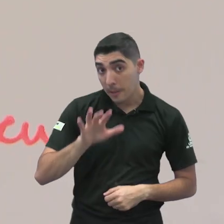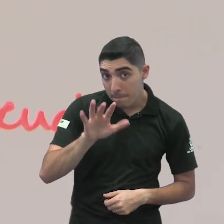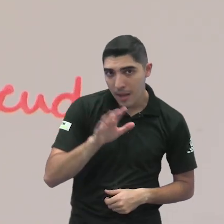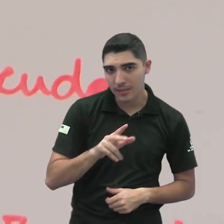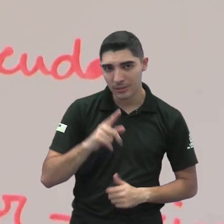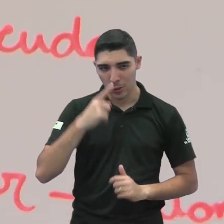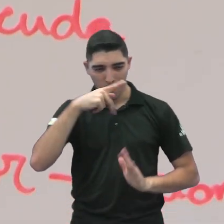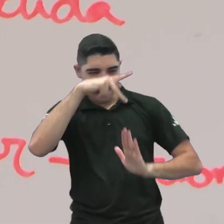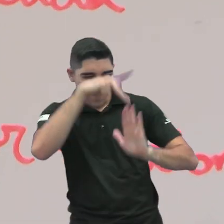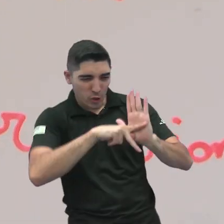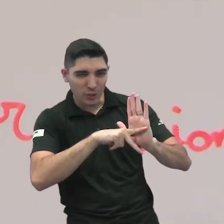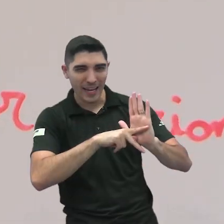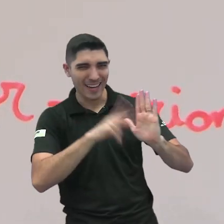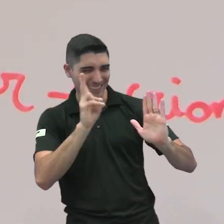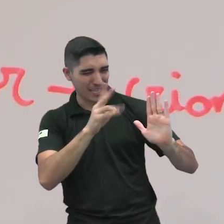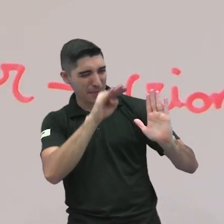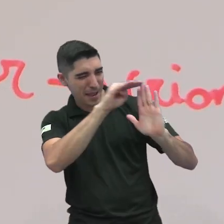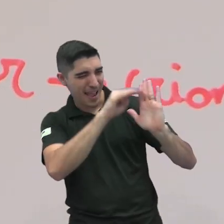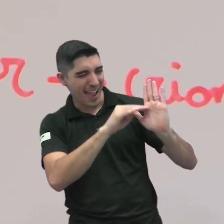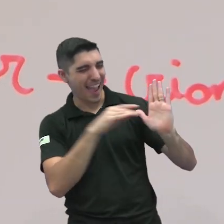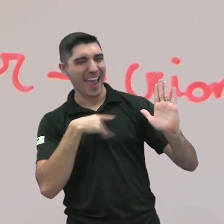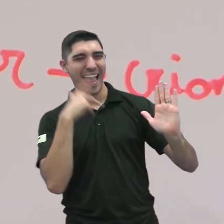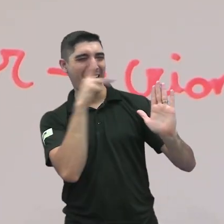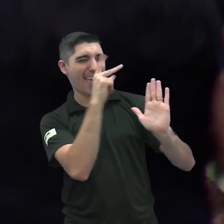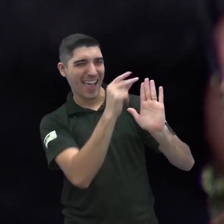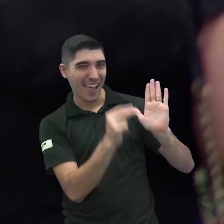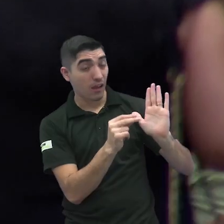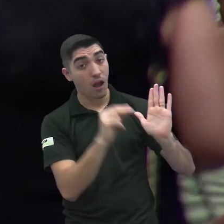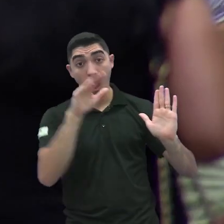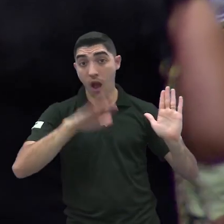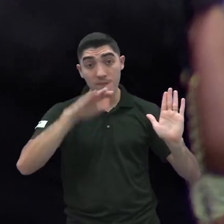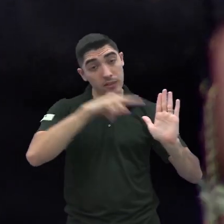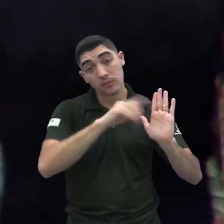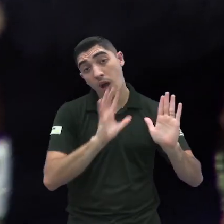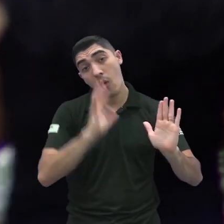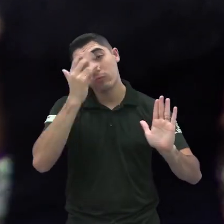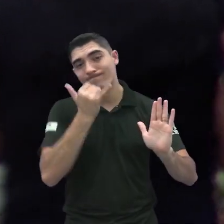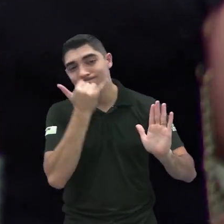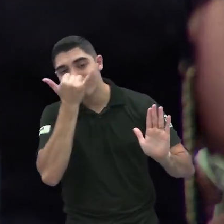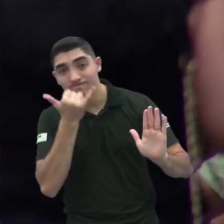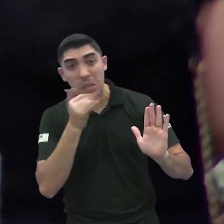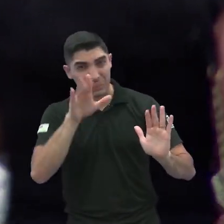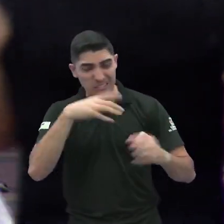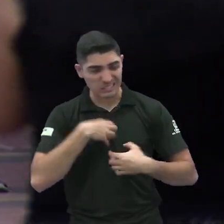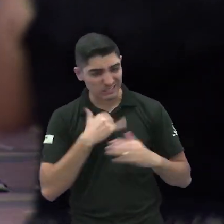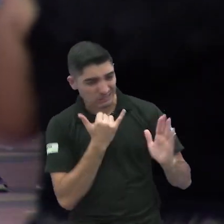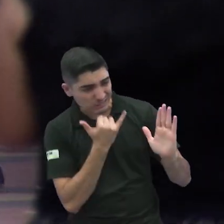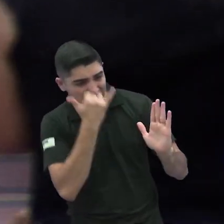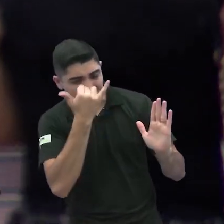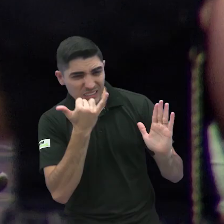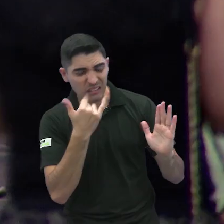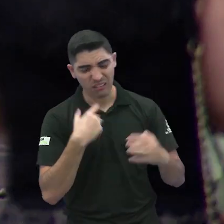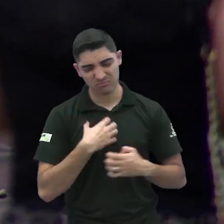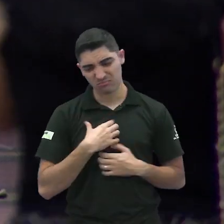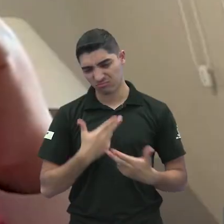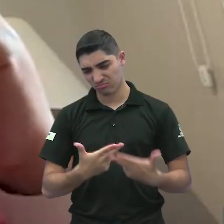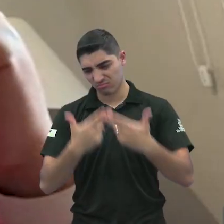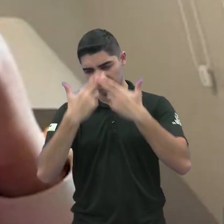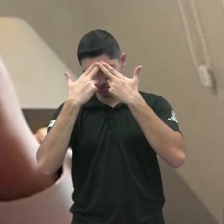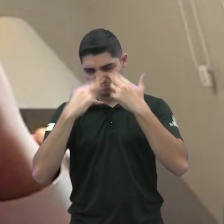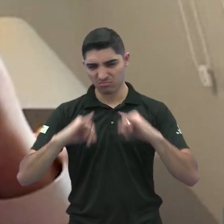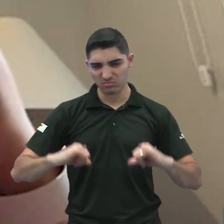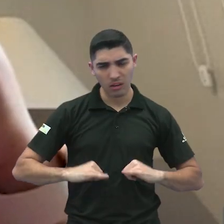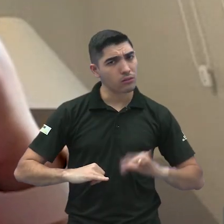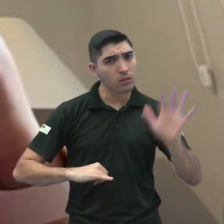também. Mas nem sempre os planos saem como esperado. Nesses momentos, é importante não deixar a frustração tomar conta.